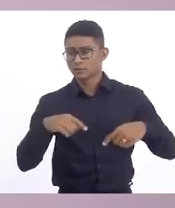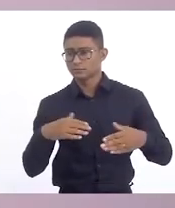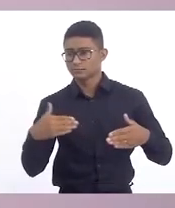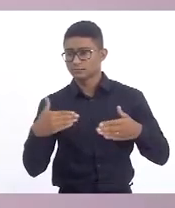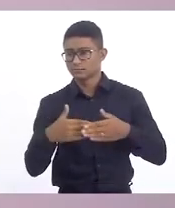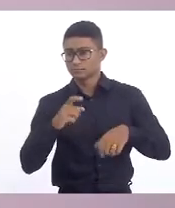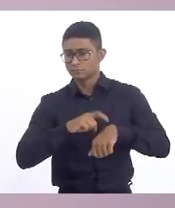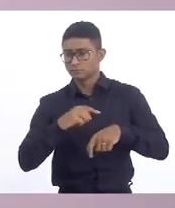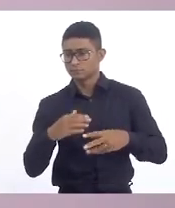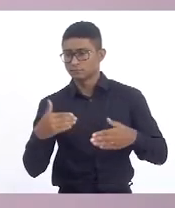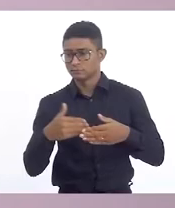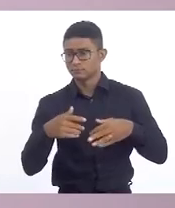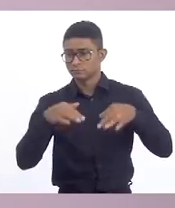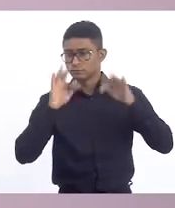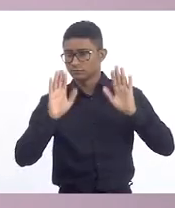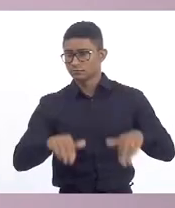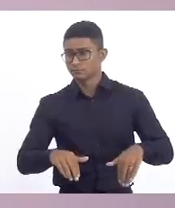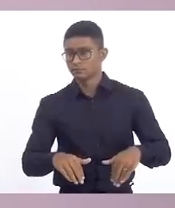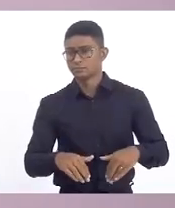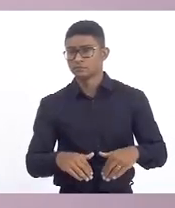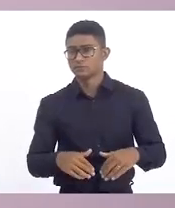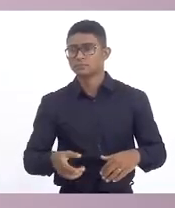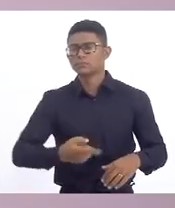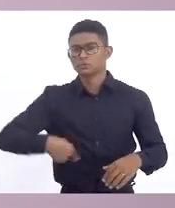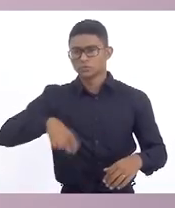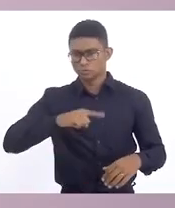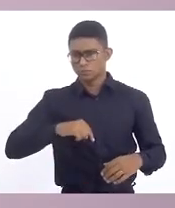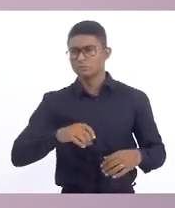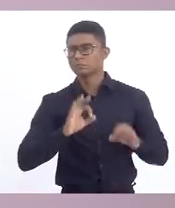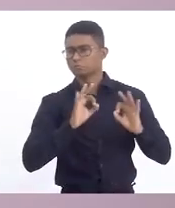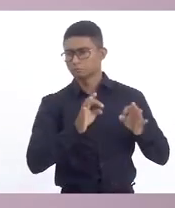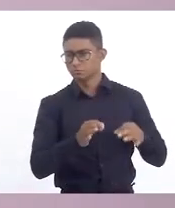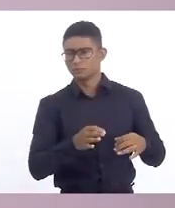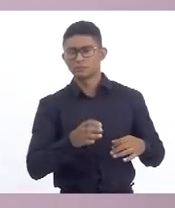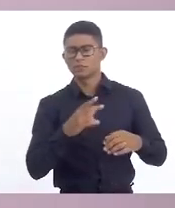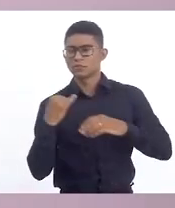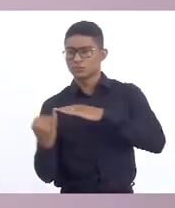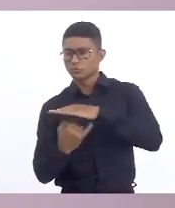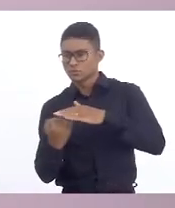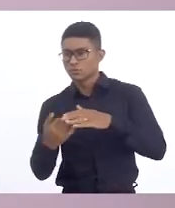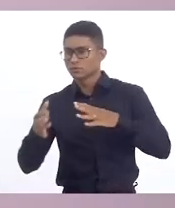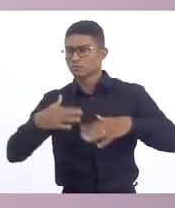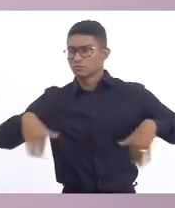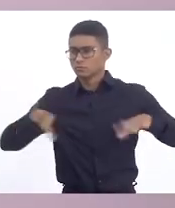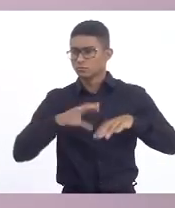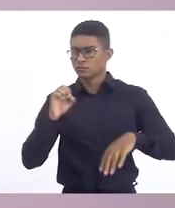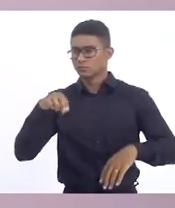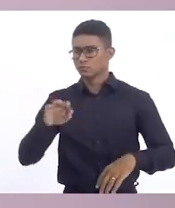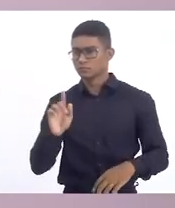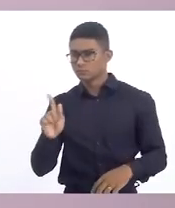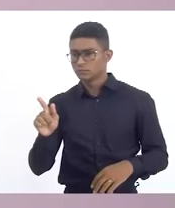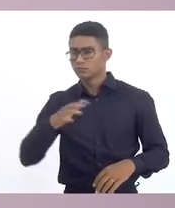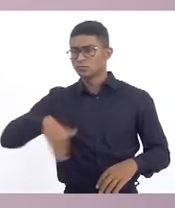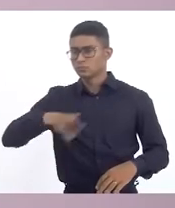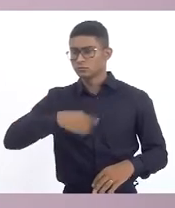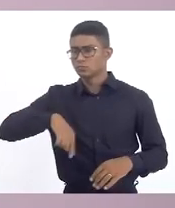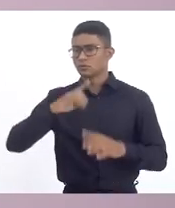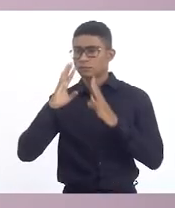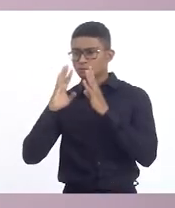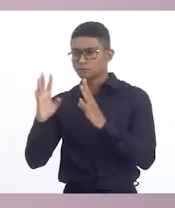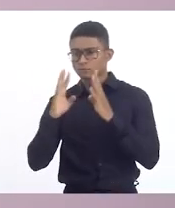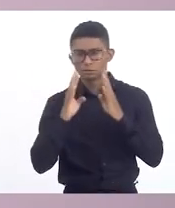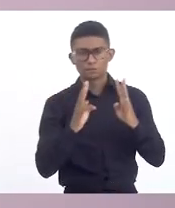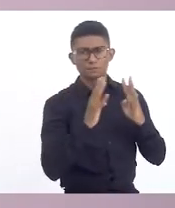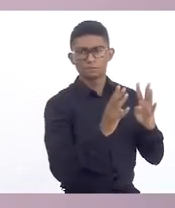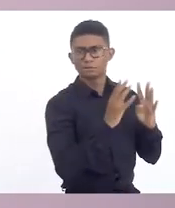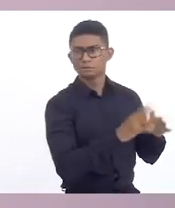já que a minha amiga aqui falou que nós ouvimos as instituições, as ONGs que participam, dentro do nosso cronograma.